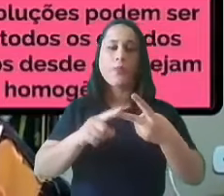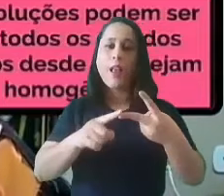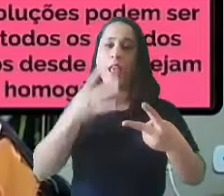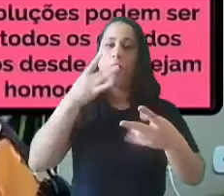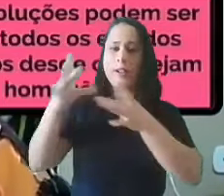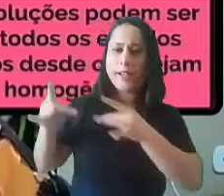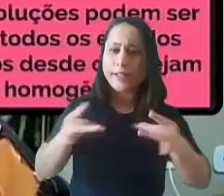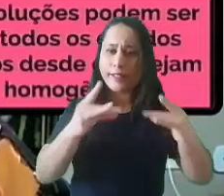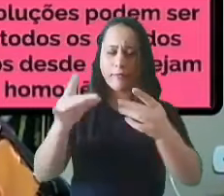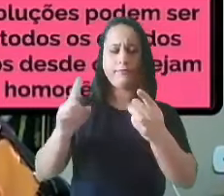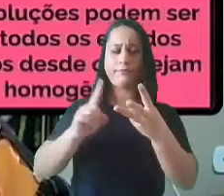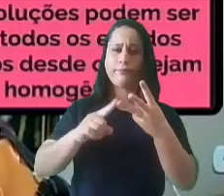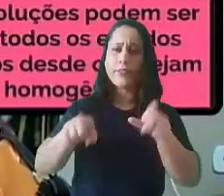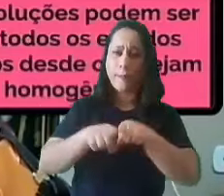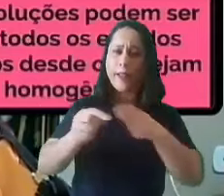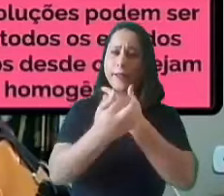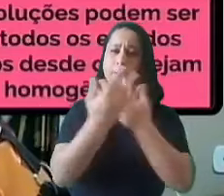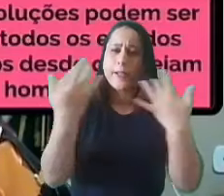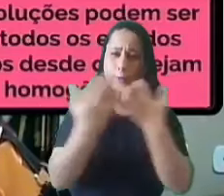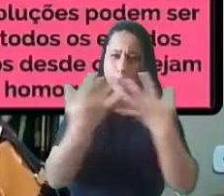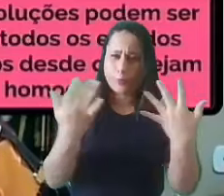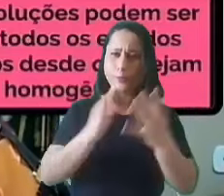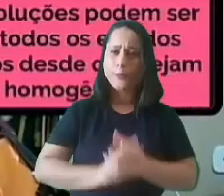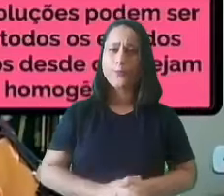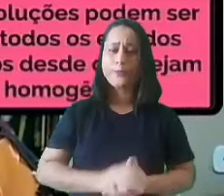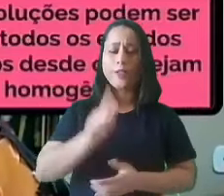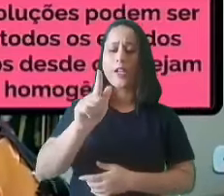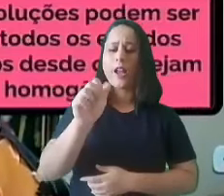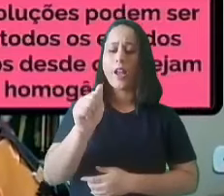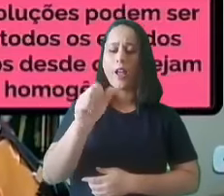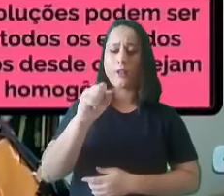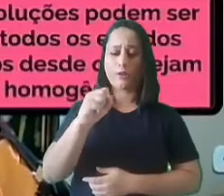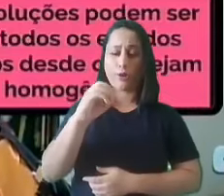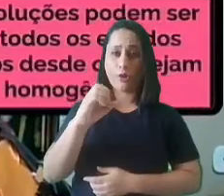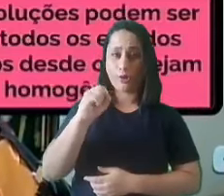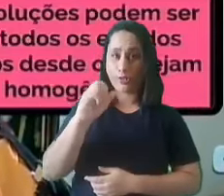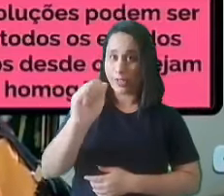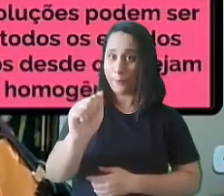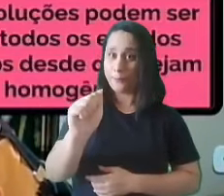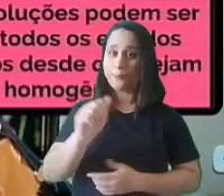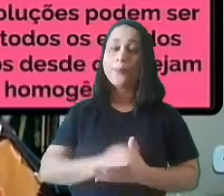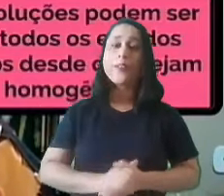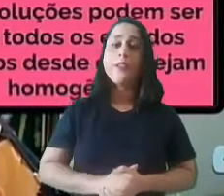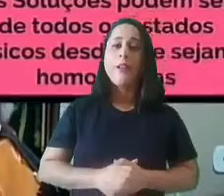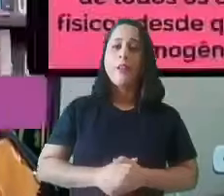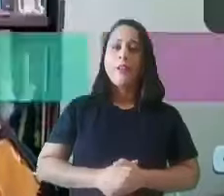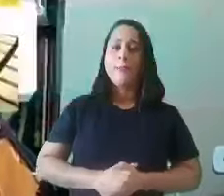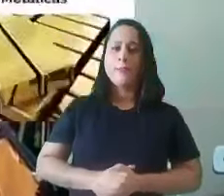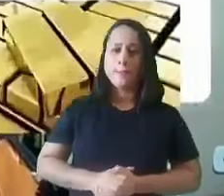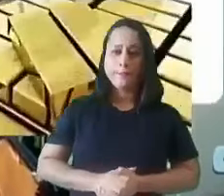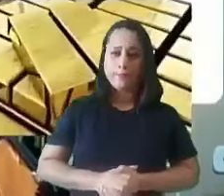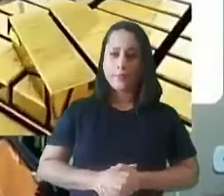e solução gasosa. Desde que se apresentem, obviamente, de